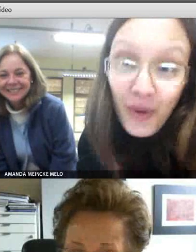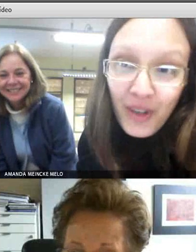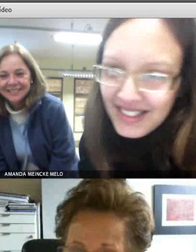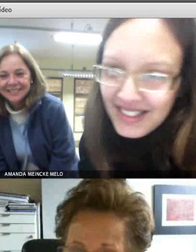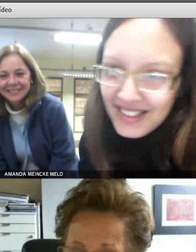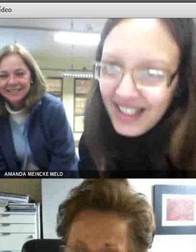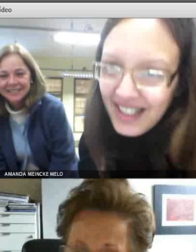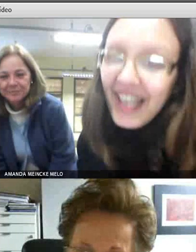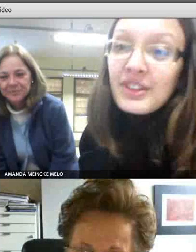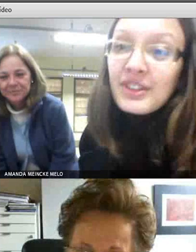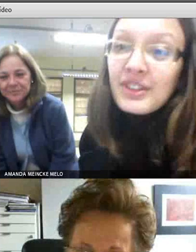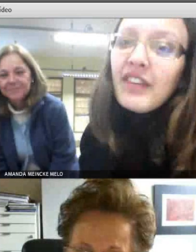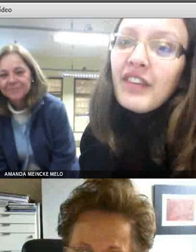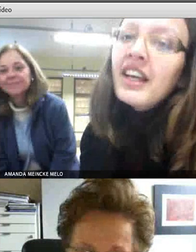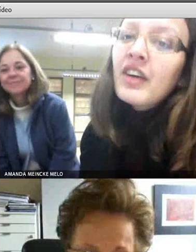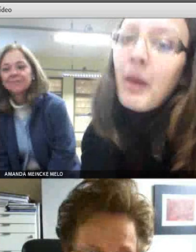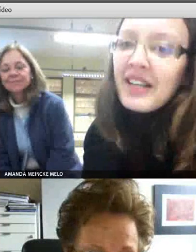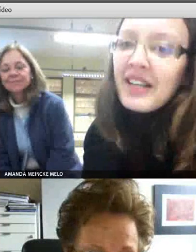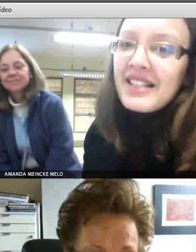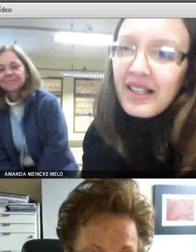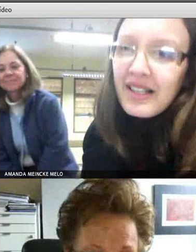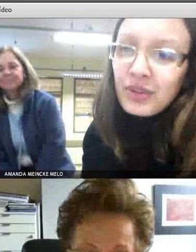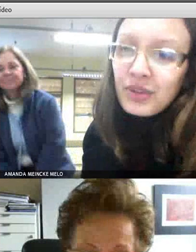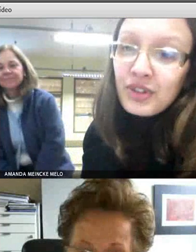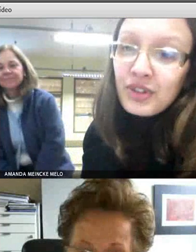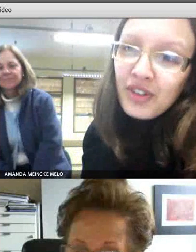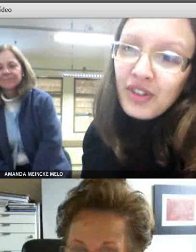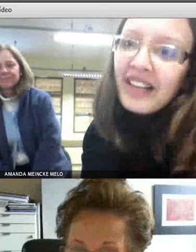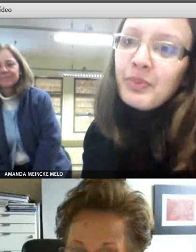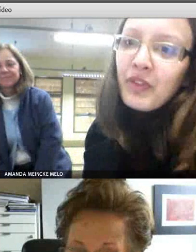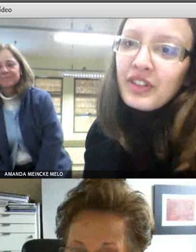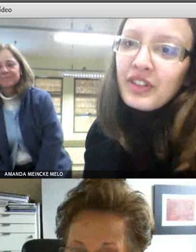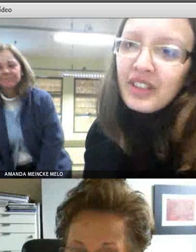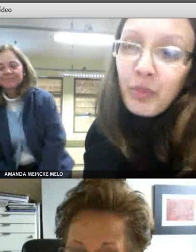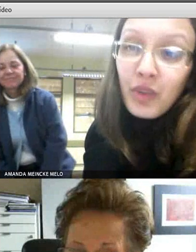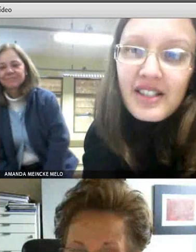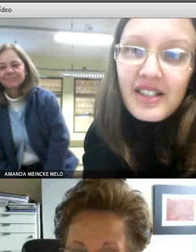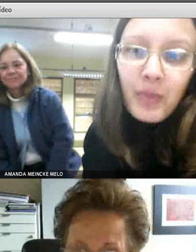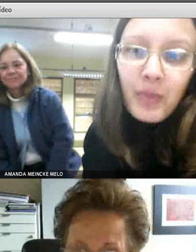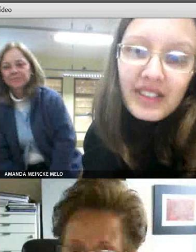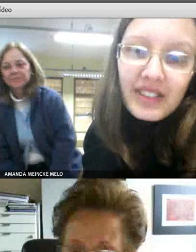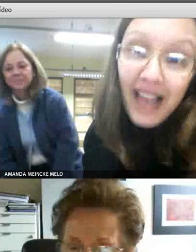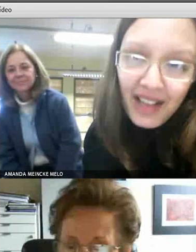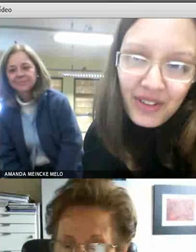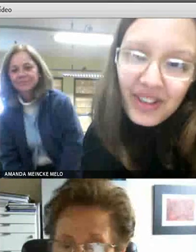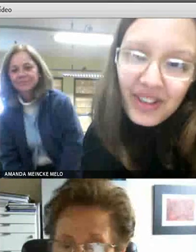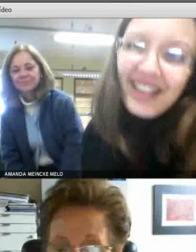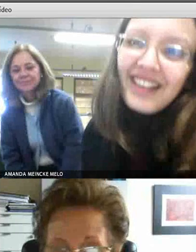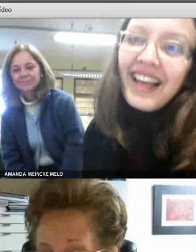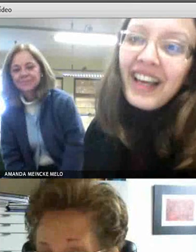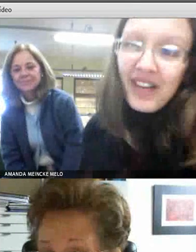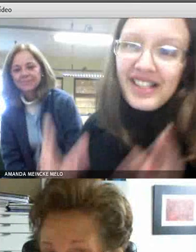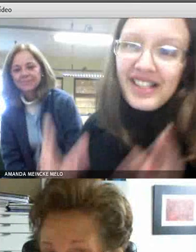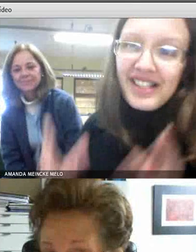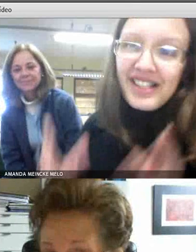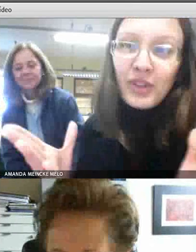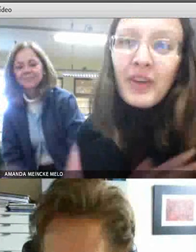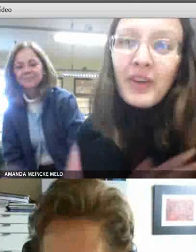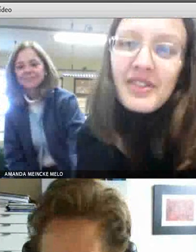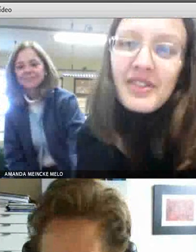discussões, inclusive na rede, né? Com a participação só dos que, nossos colegas professores do município e do estado. Mais, né, e com esse